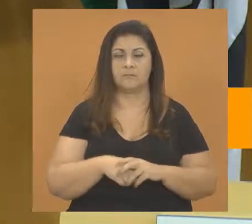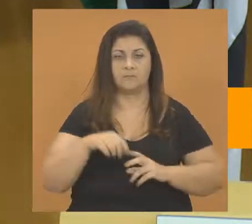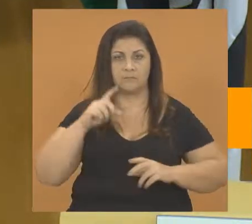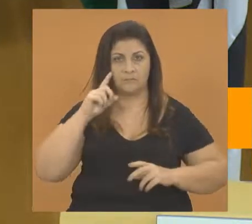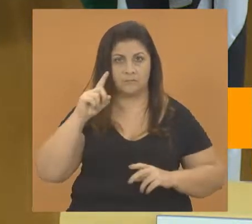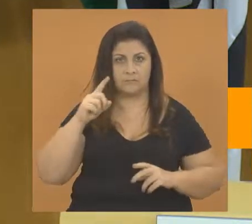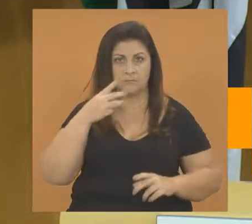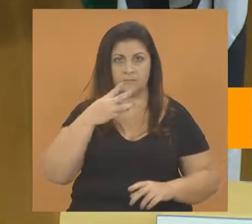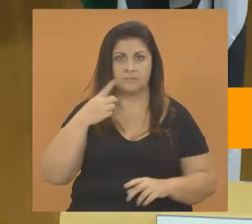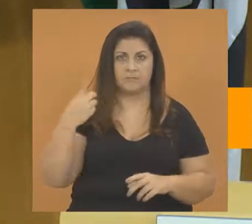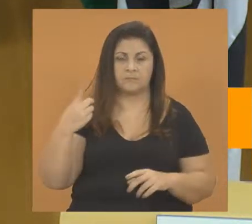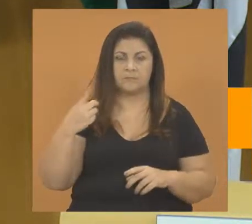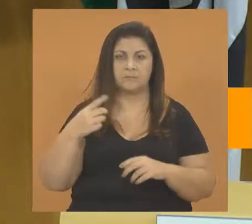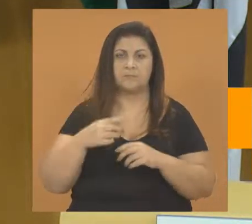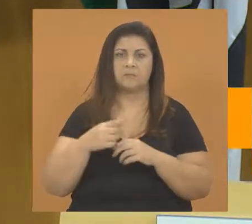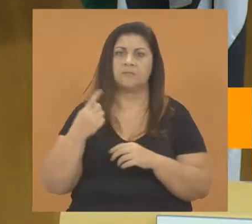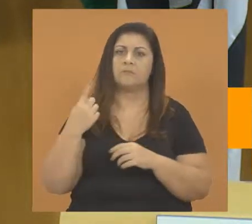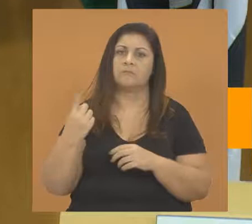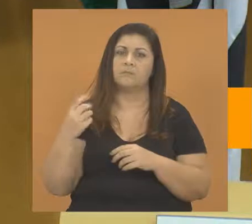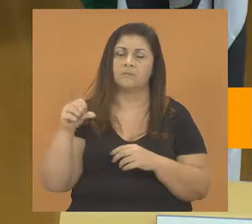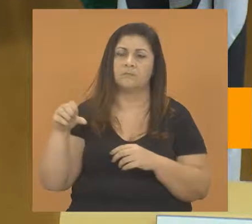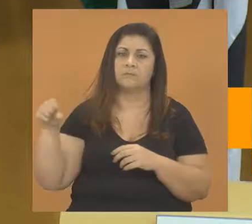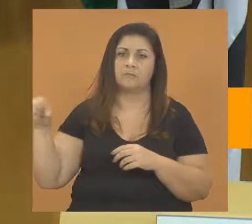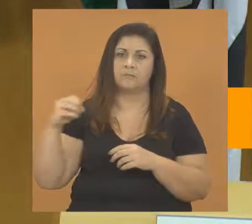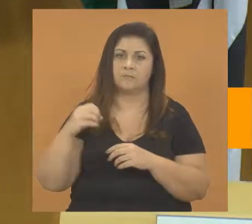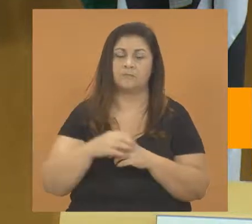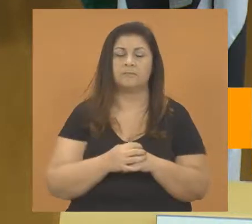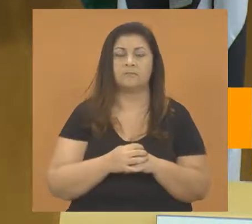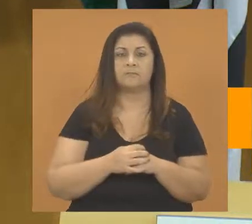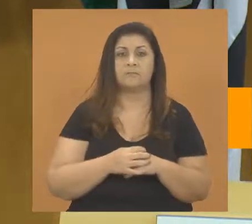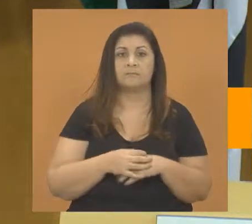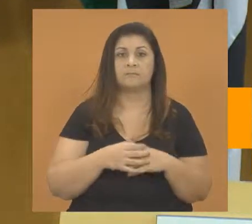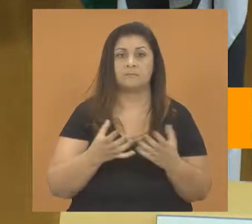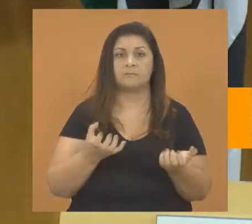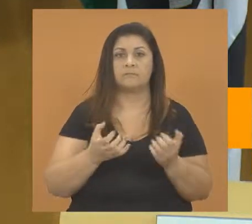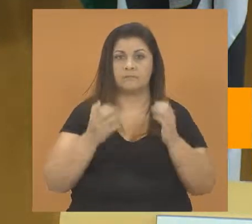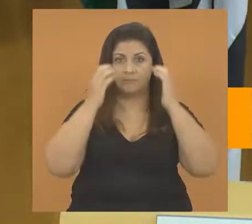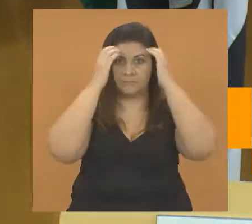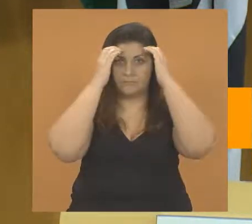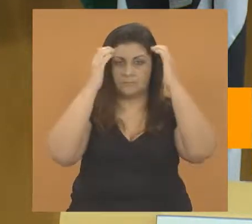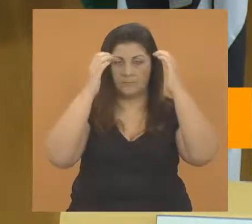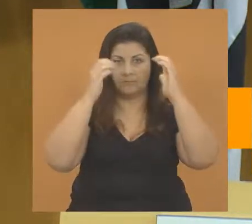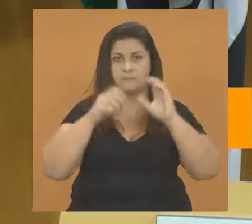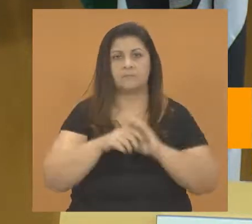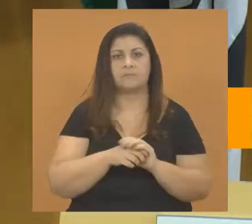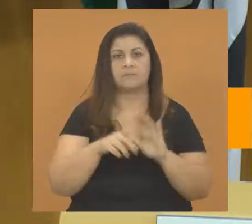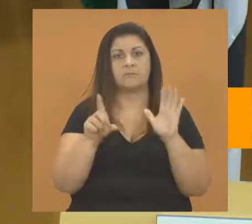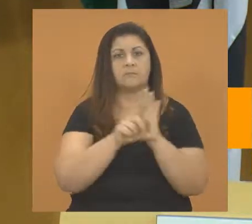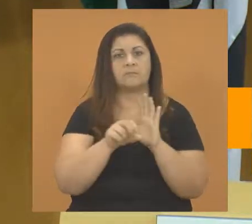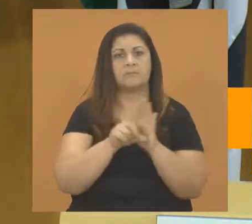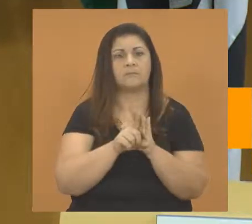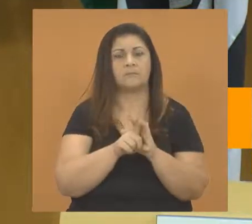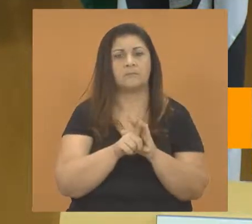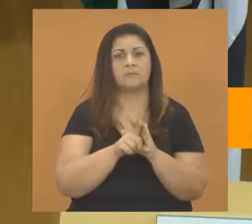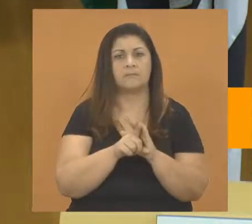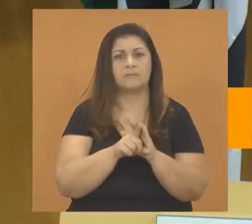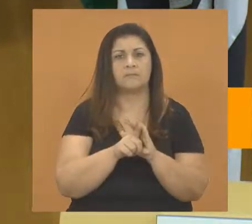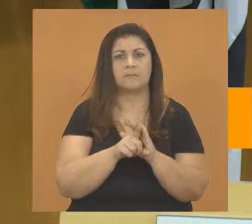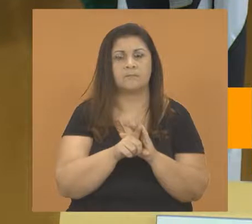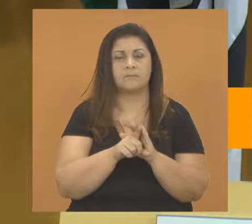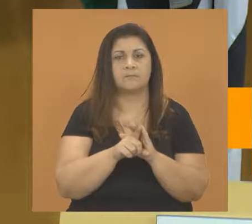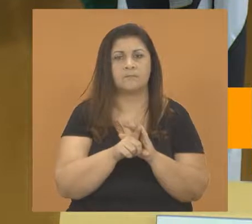de março de 1990 inicialmente cumpre informar que o projeto de lei objetiva atender o disposto